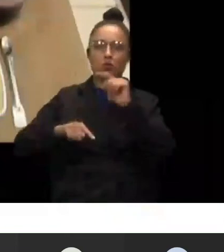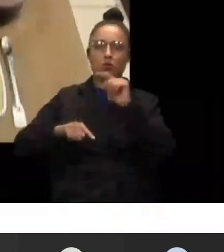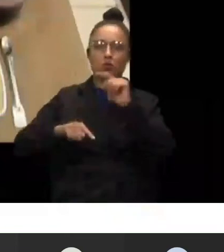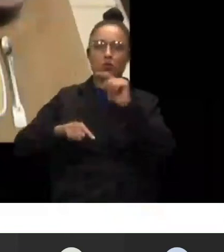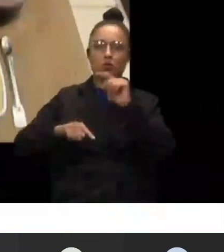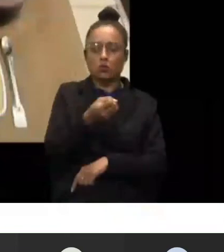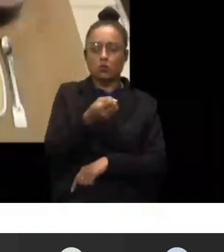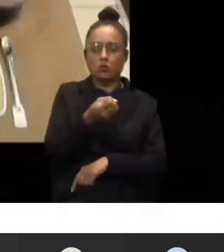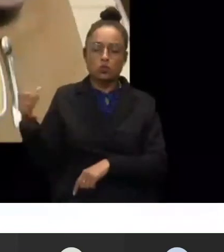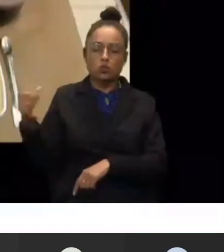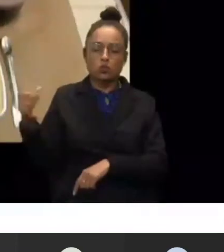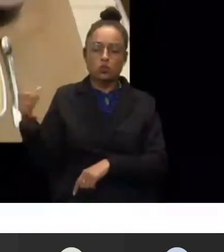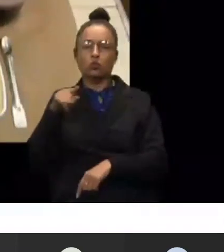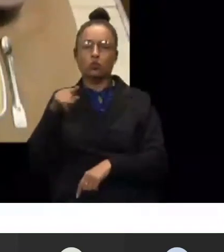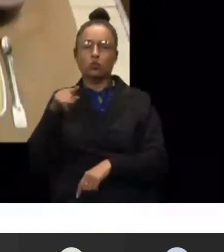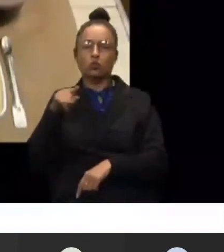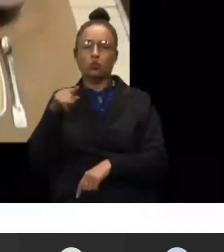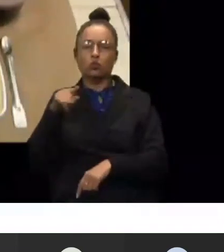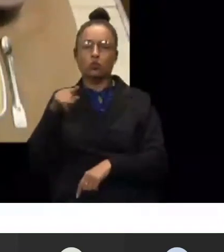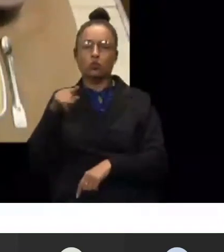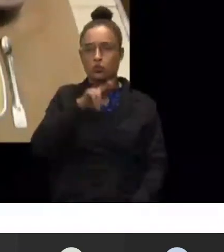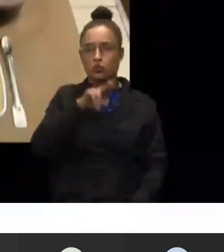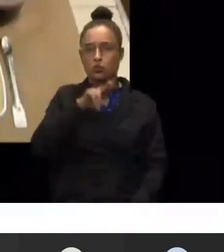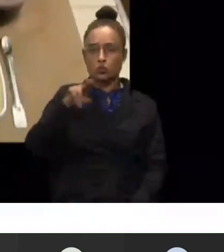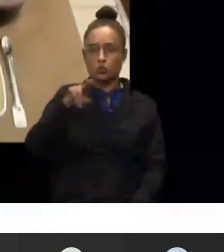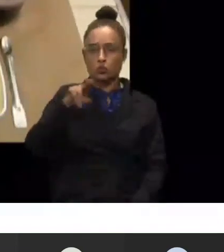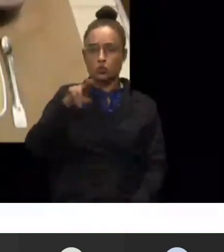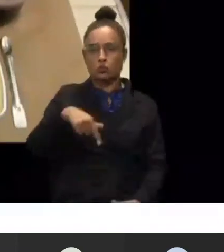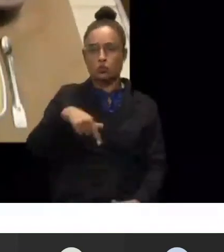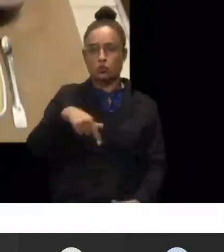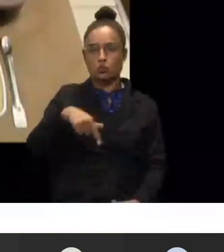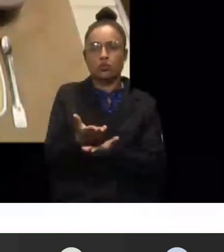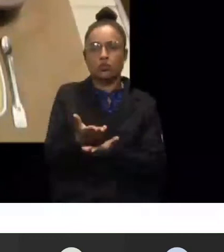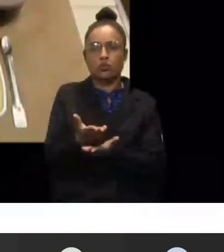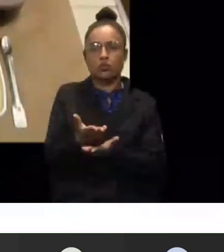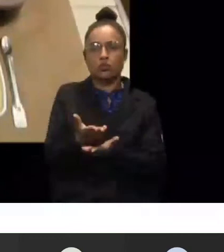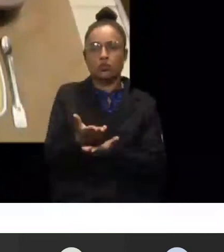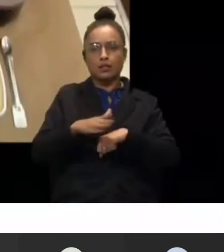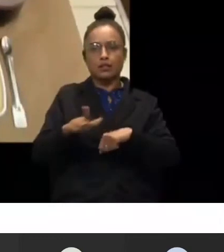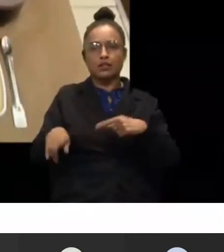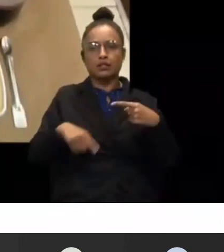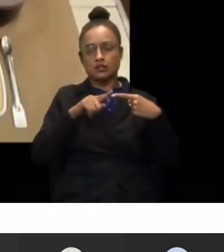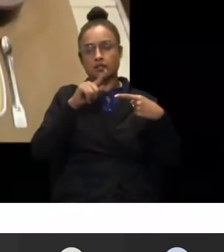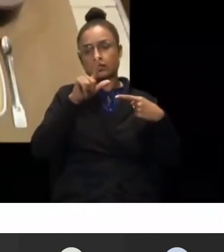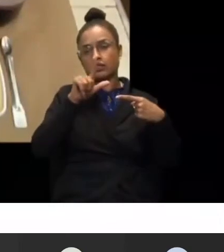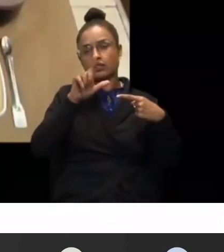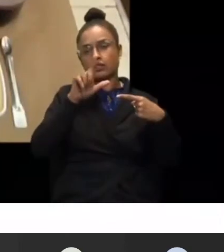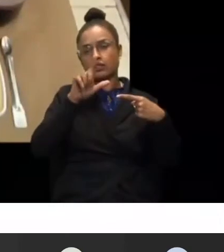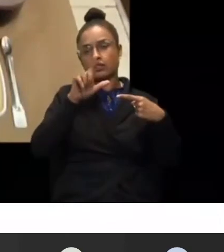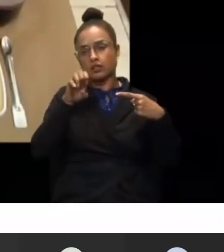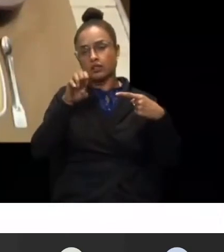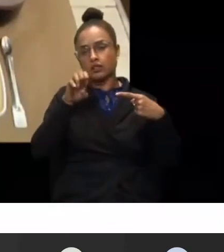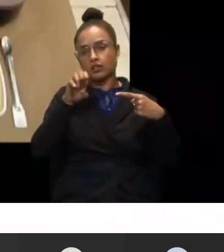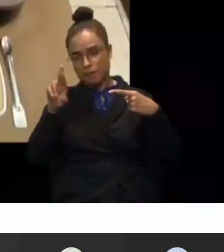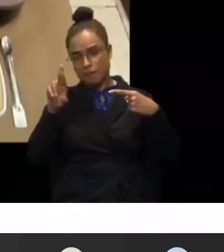quais serão os materiais a serem utilizados nessa aula prática. Temos o Erlenmeyer,